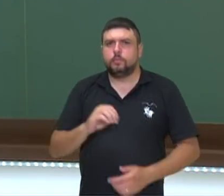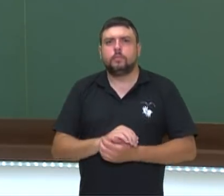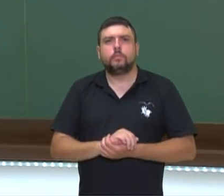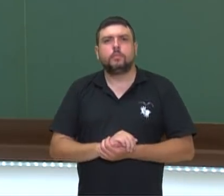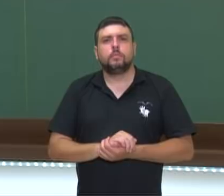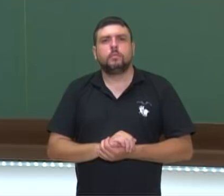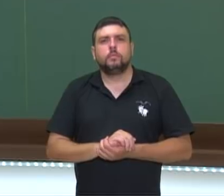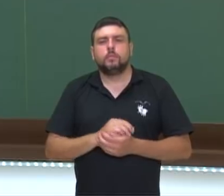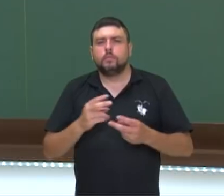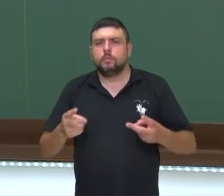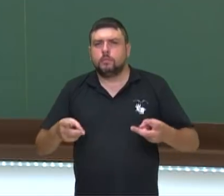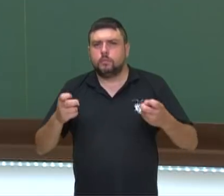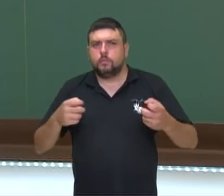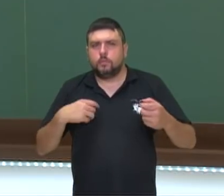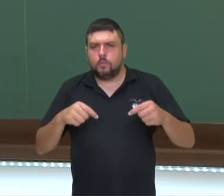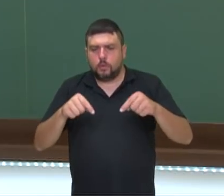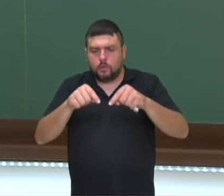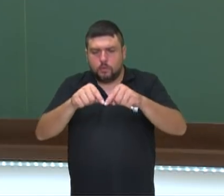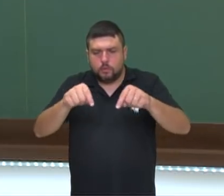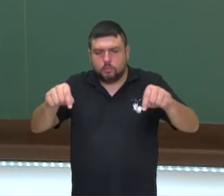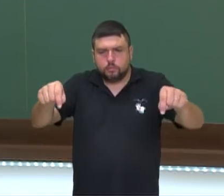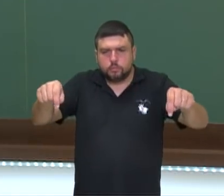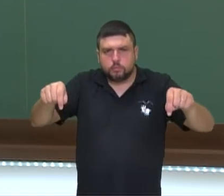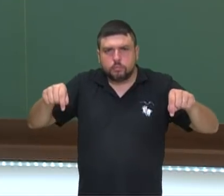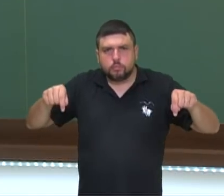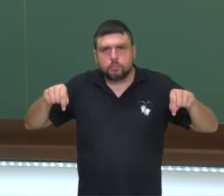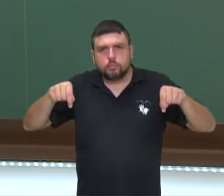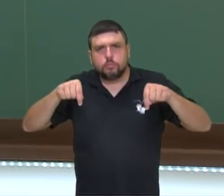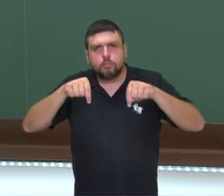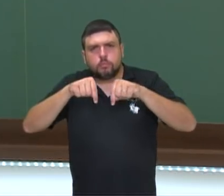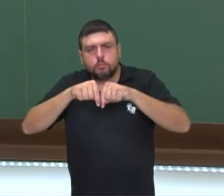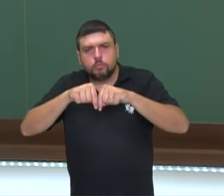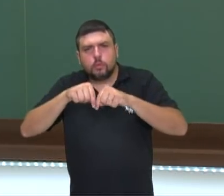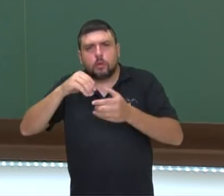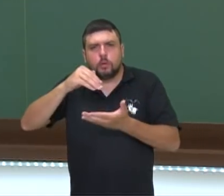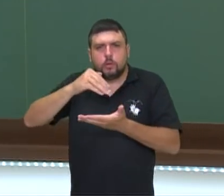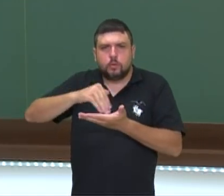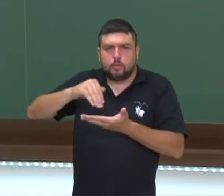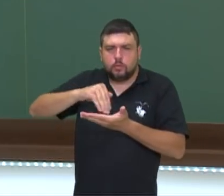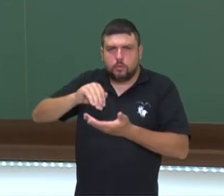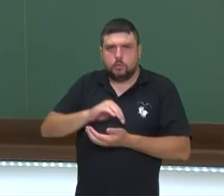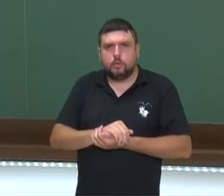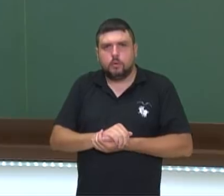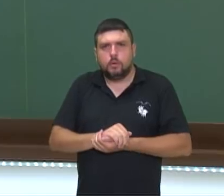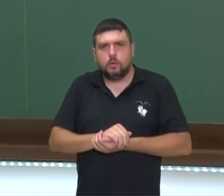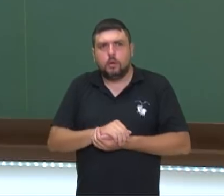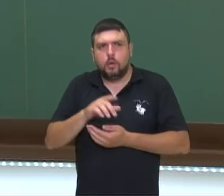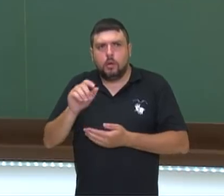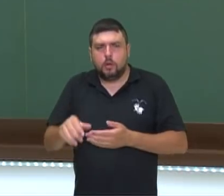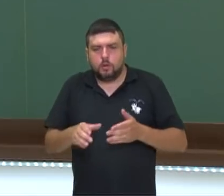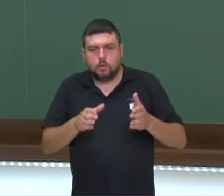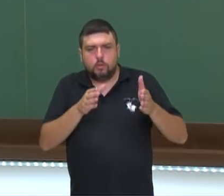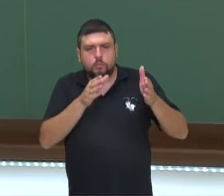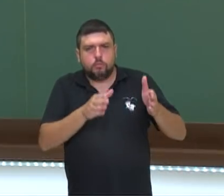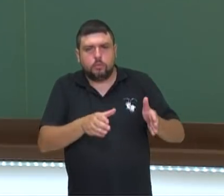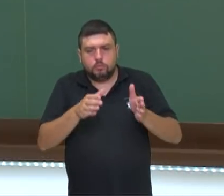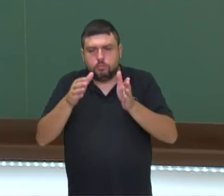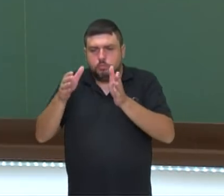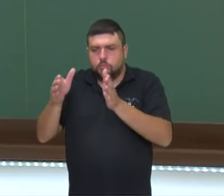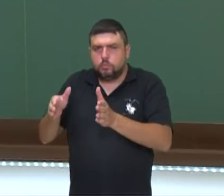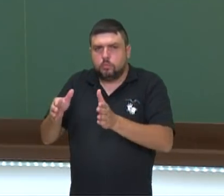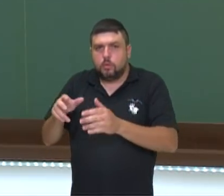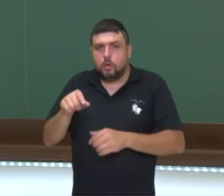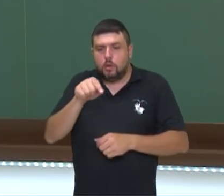a planta parcial de um escritório. As duas salas quadradas e o corredor retangular têm